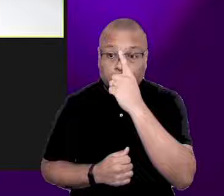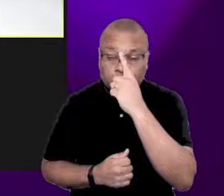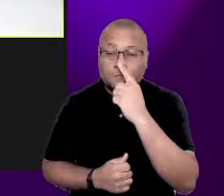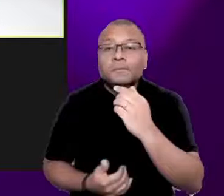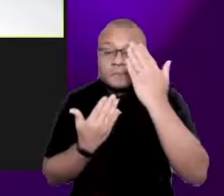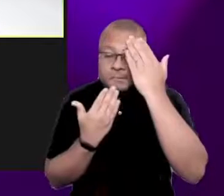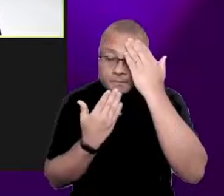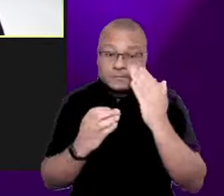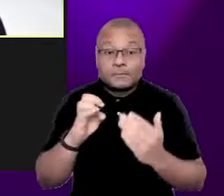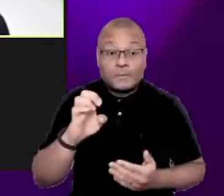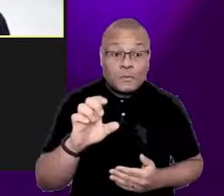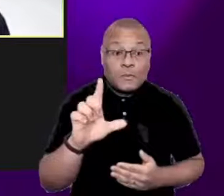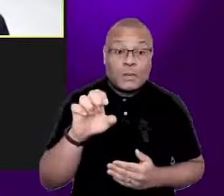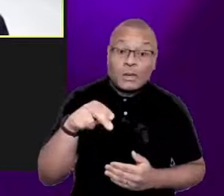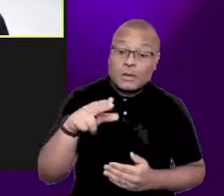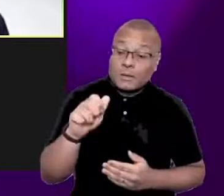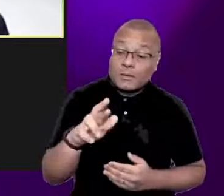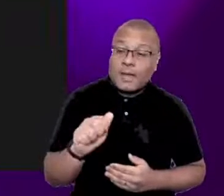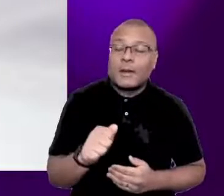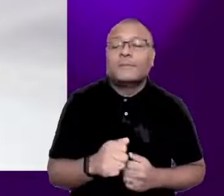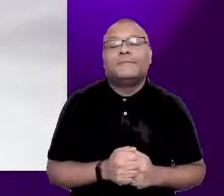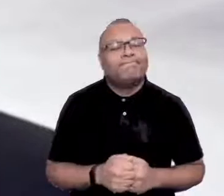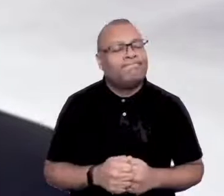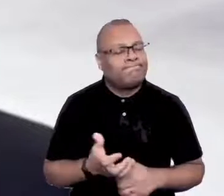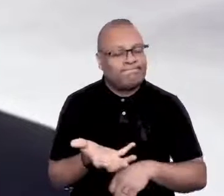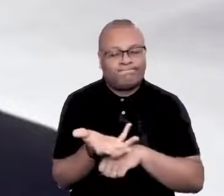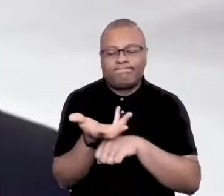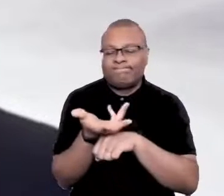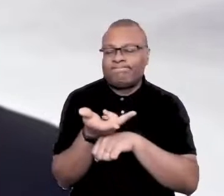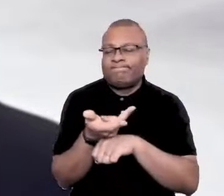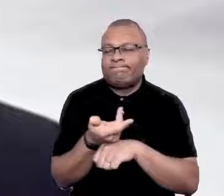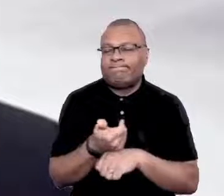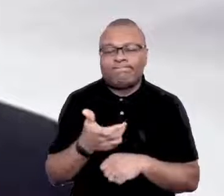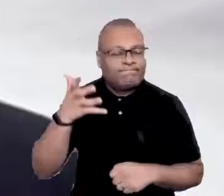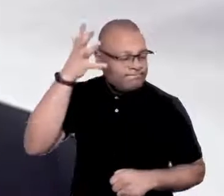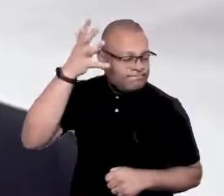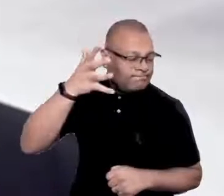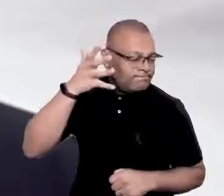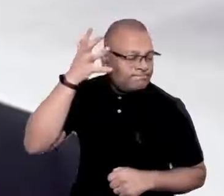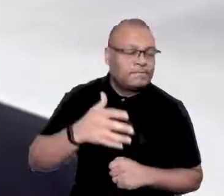Obrigado, Helenara. Excelente a sua palestra.